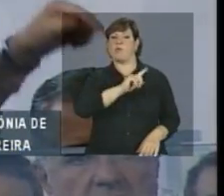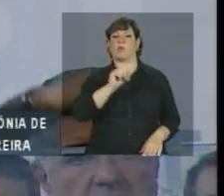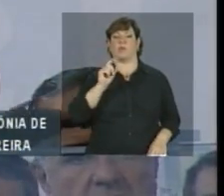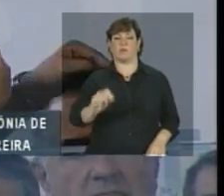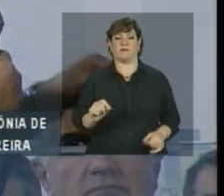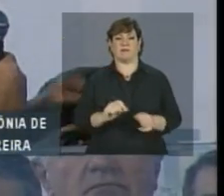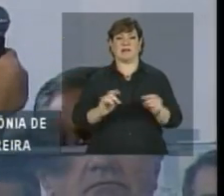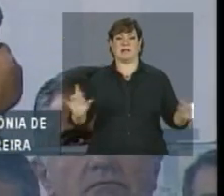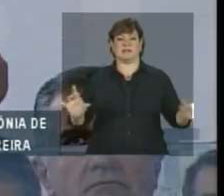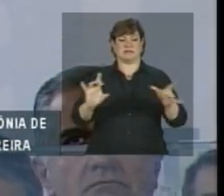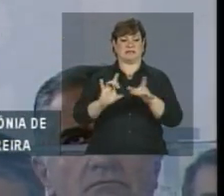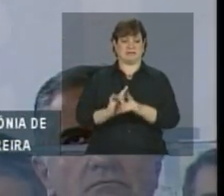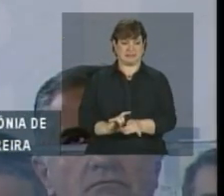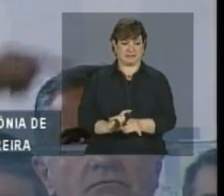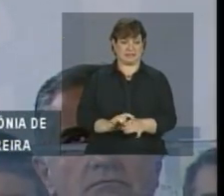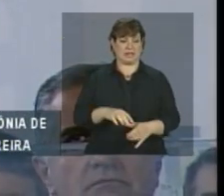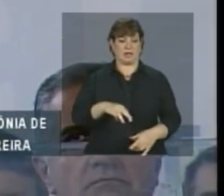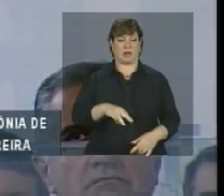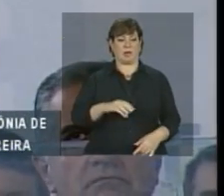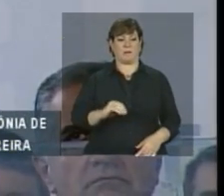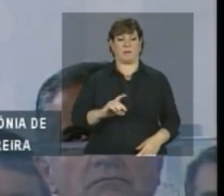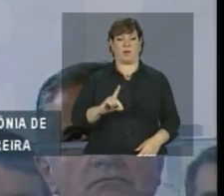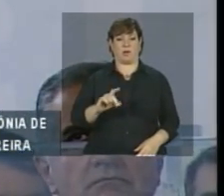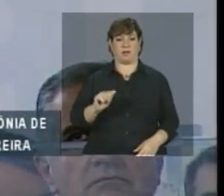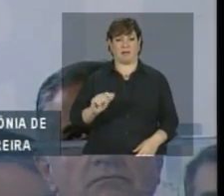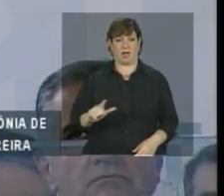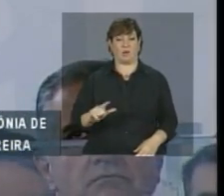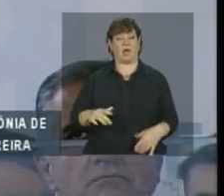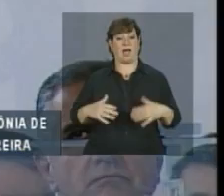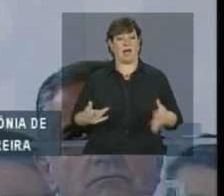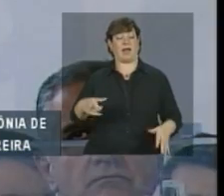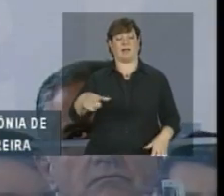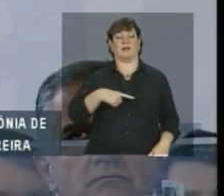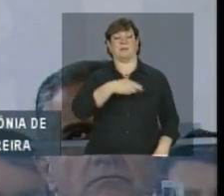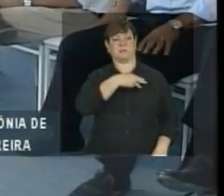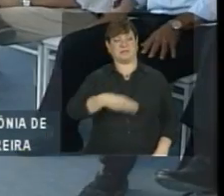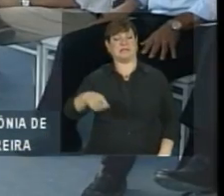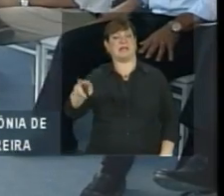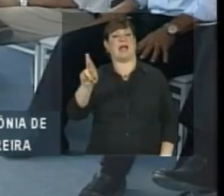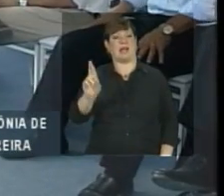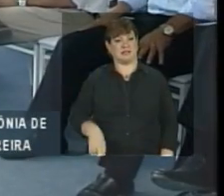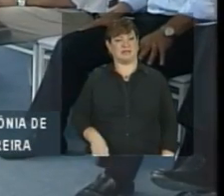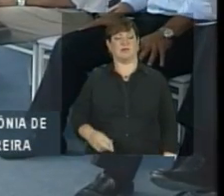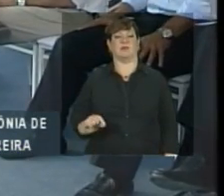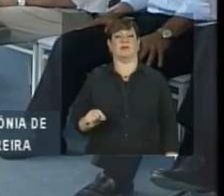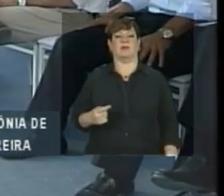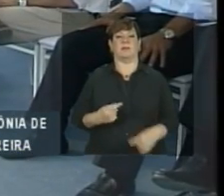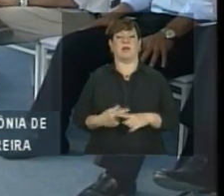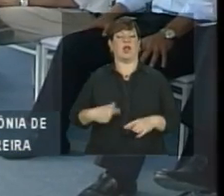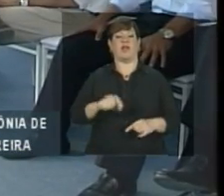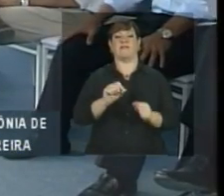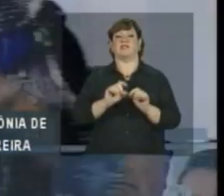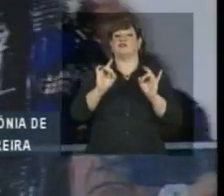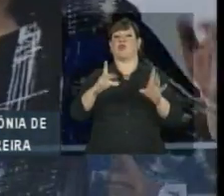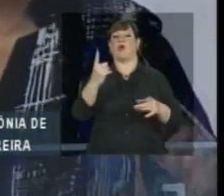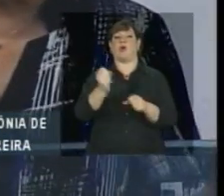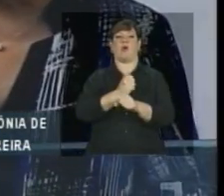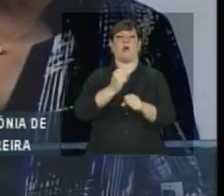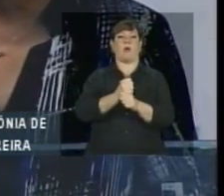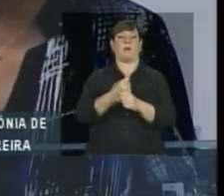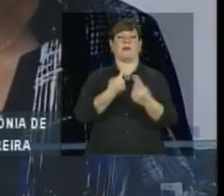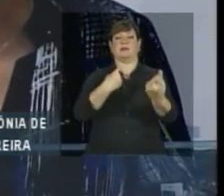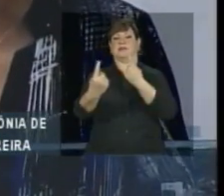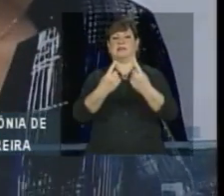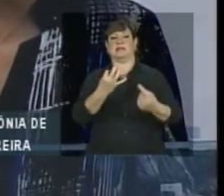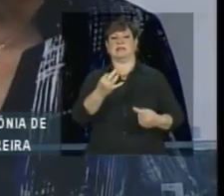uma integração de modal. E aí o ministro tem razão, nós não estamos fazendo só uma obra de